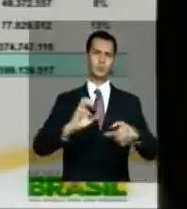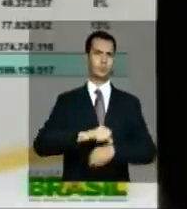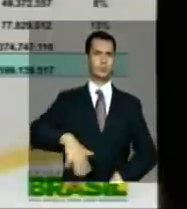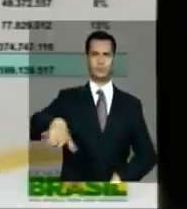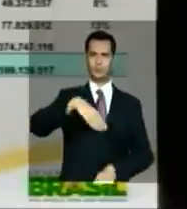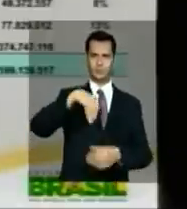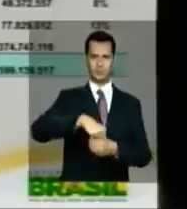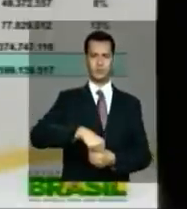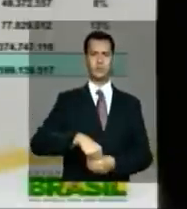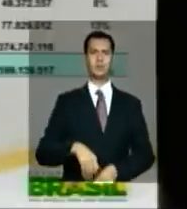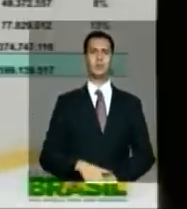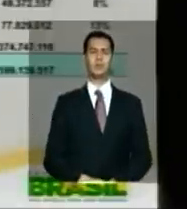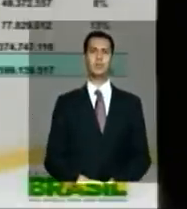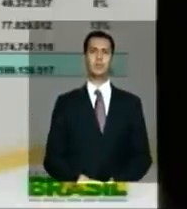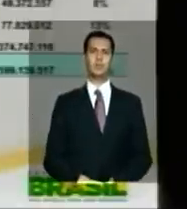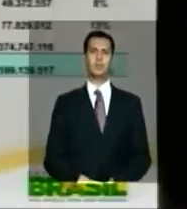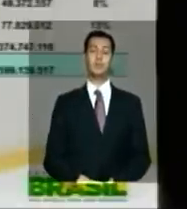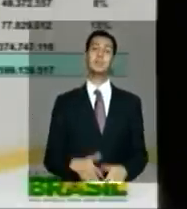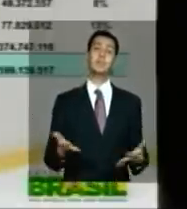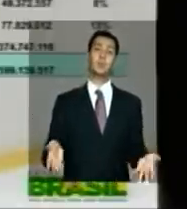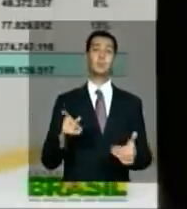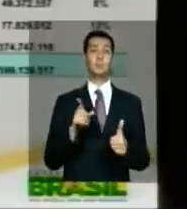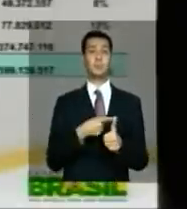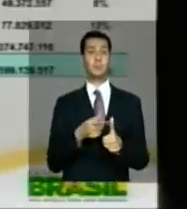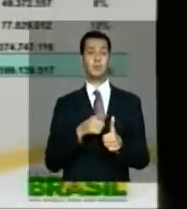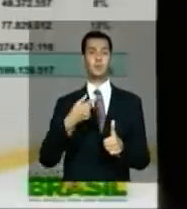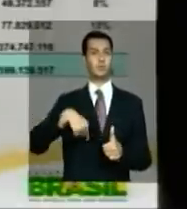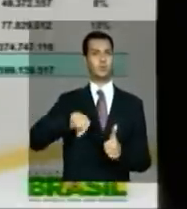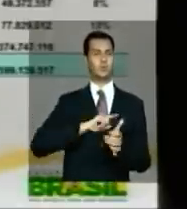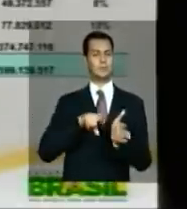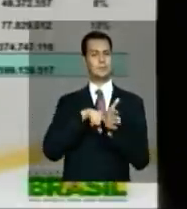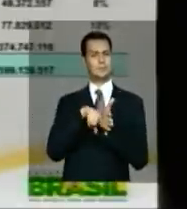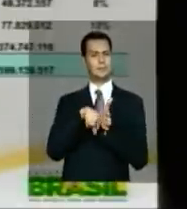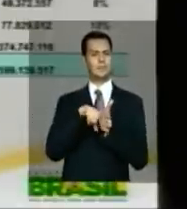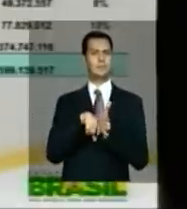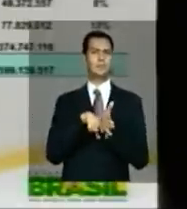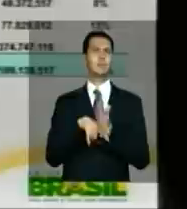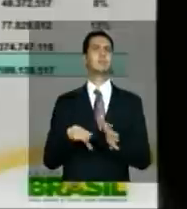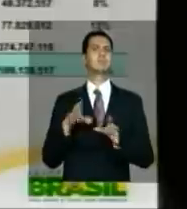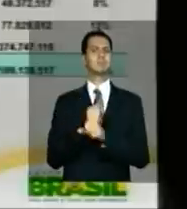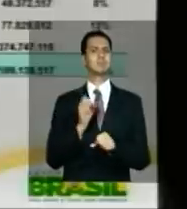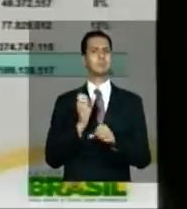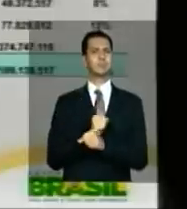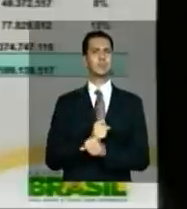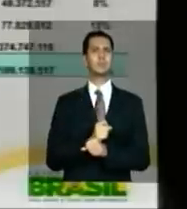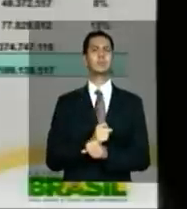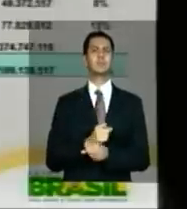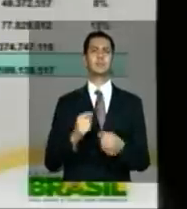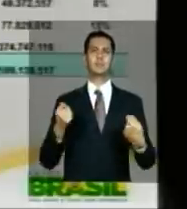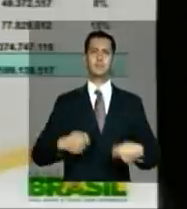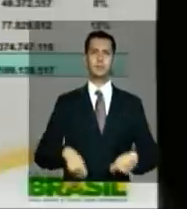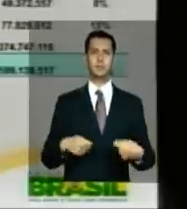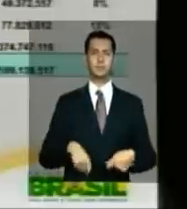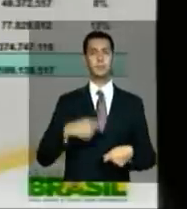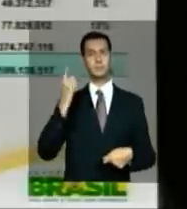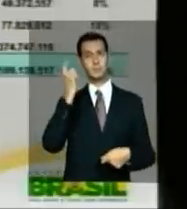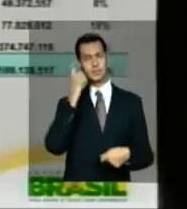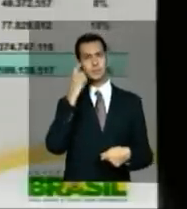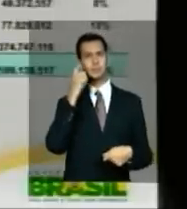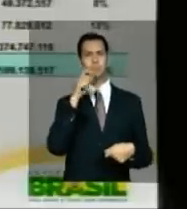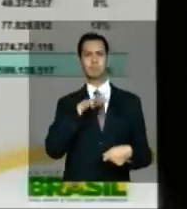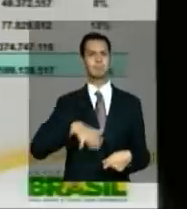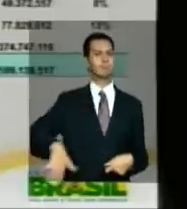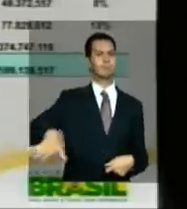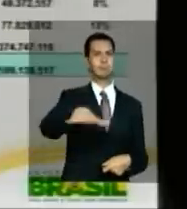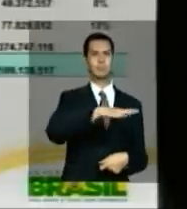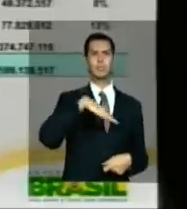exercício que foi feito foi de buscarmos esses dados e representarmos isso no espaço no território